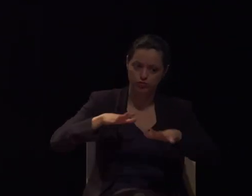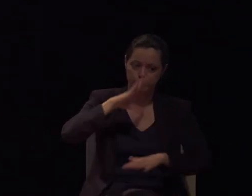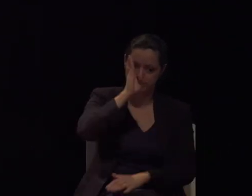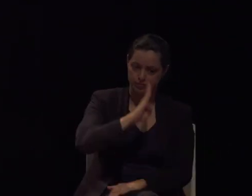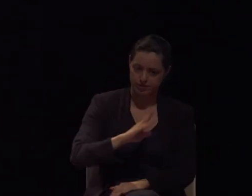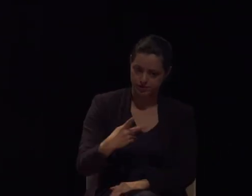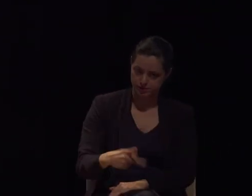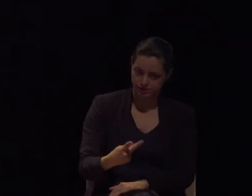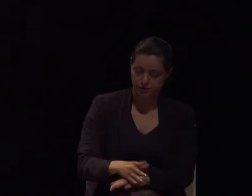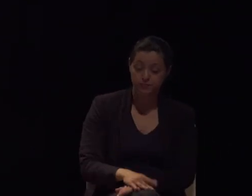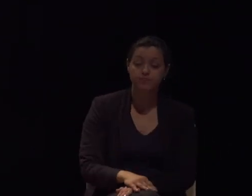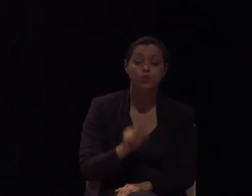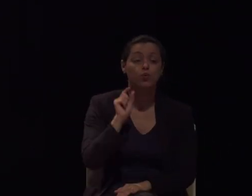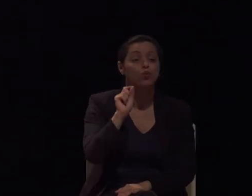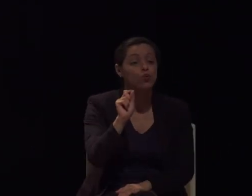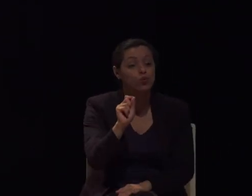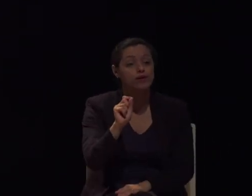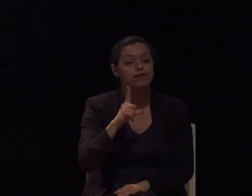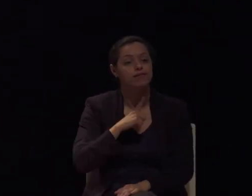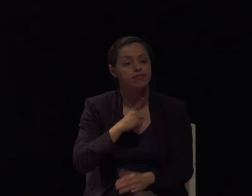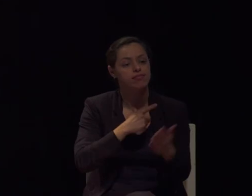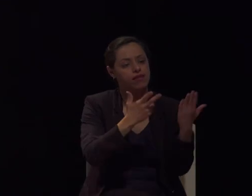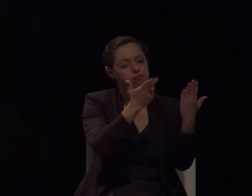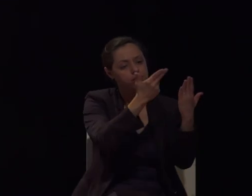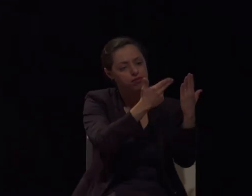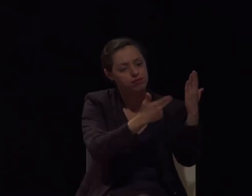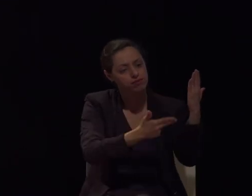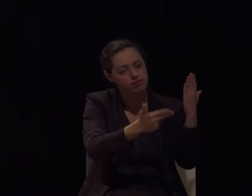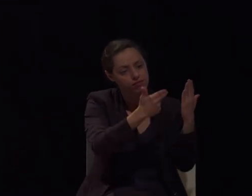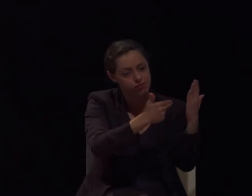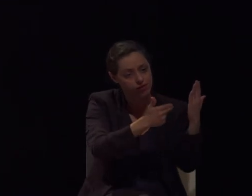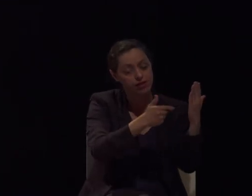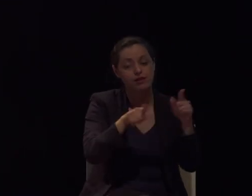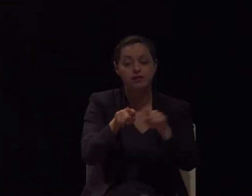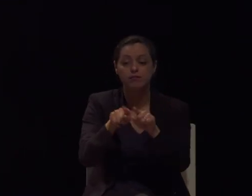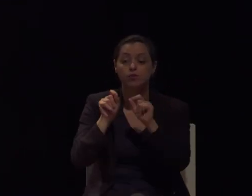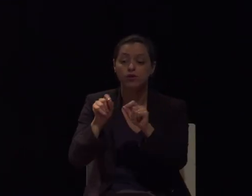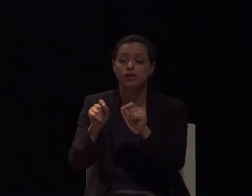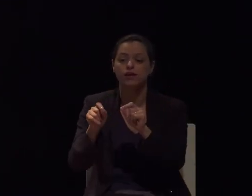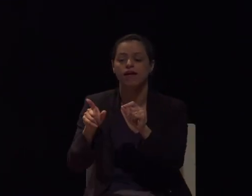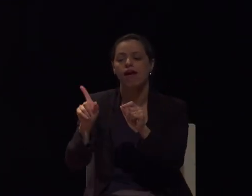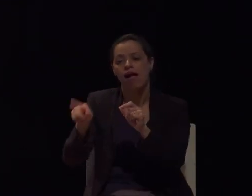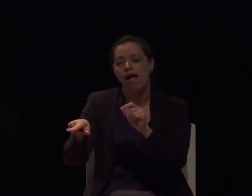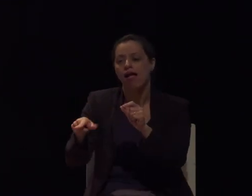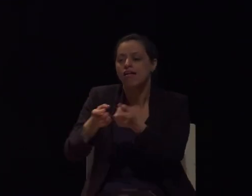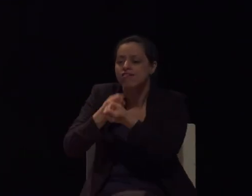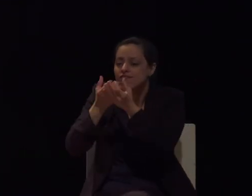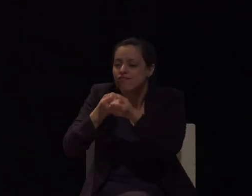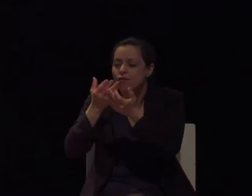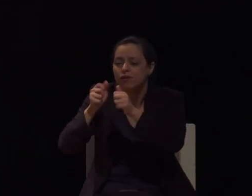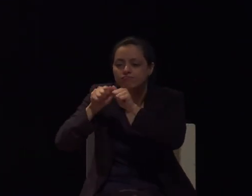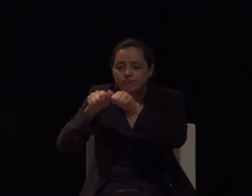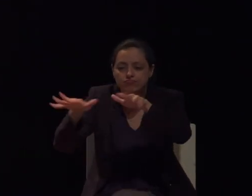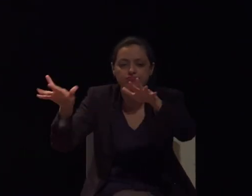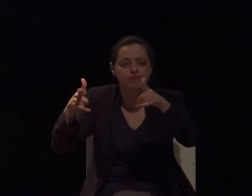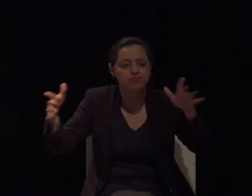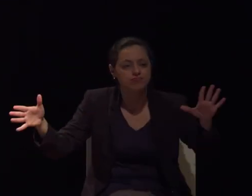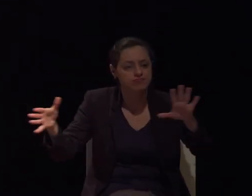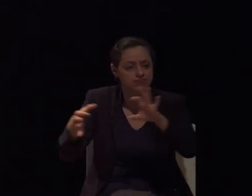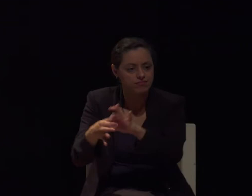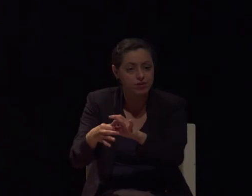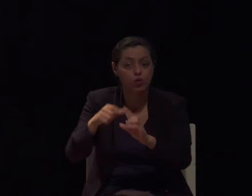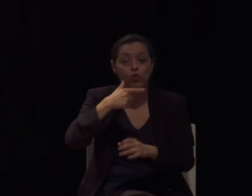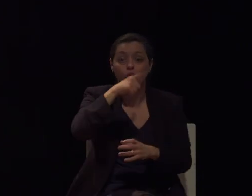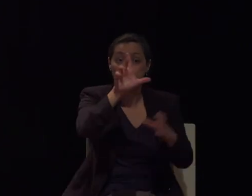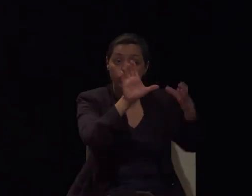encontro da pintura com os movimentos de afirmação protagonizados na época pelo mil e outros grupos e agremiações